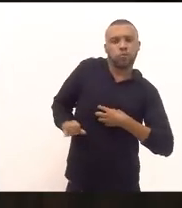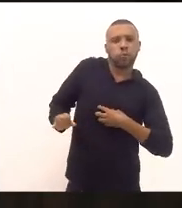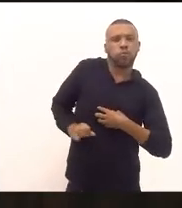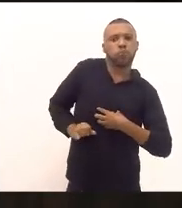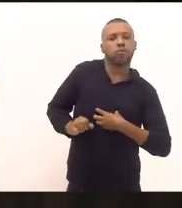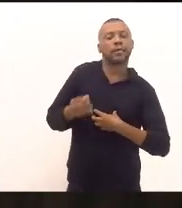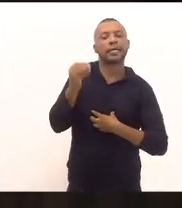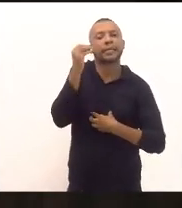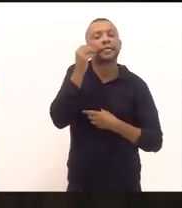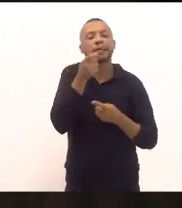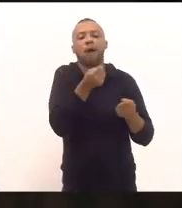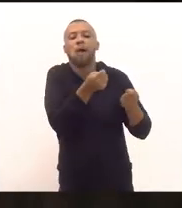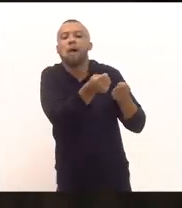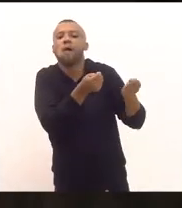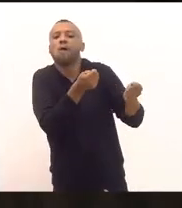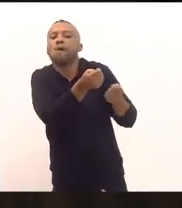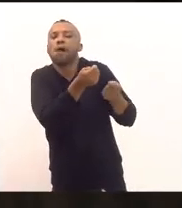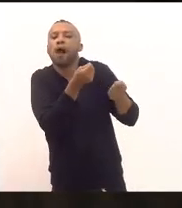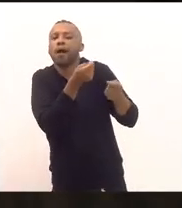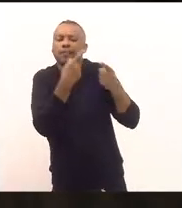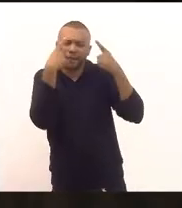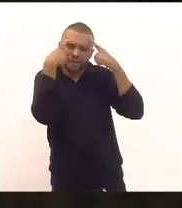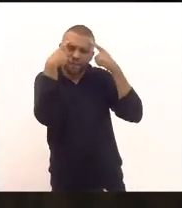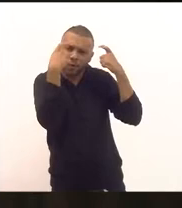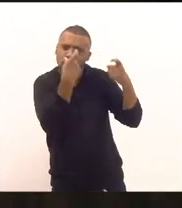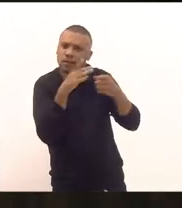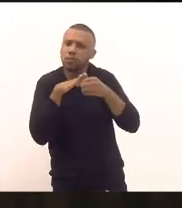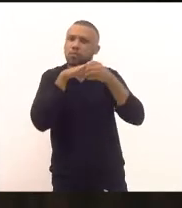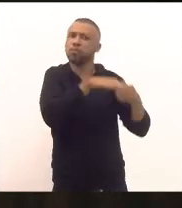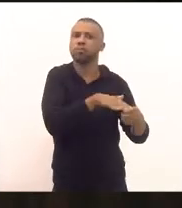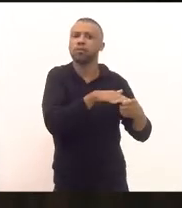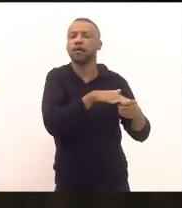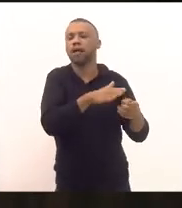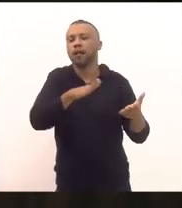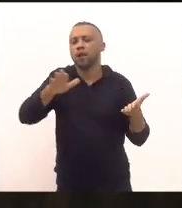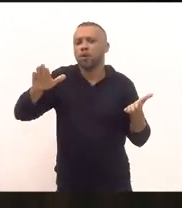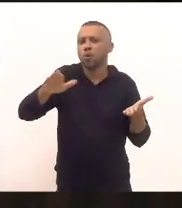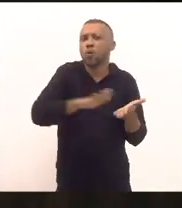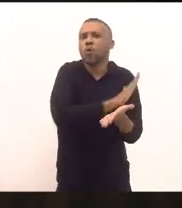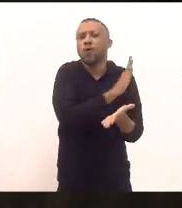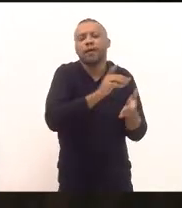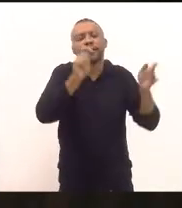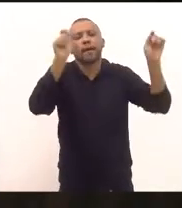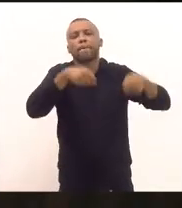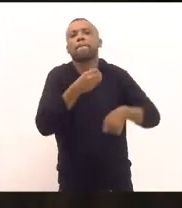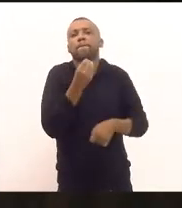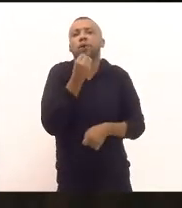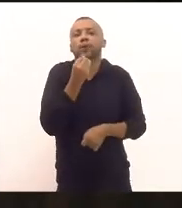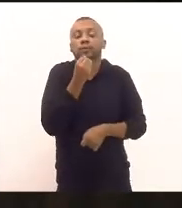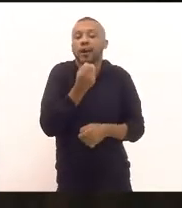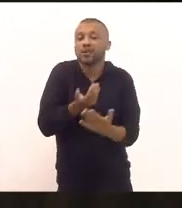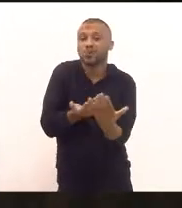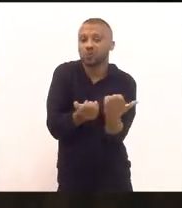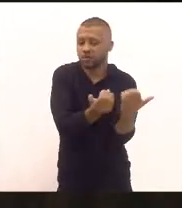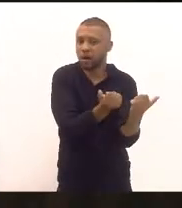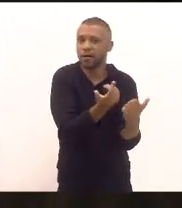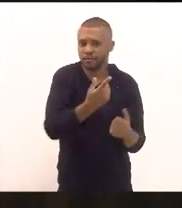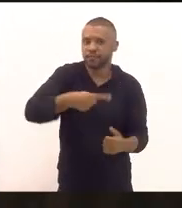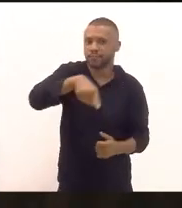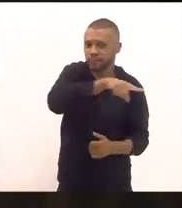controlar os corpos comenta a violência e seiva a possibilidade dos nossos jovens